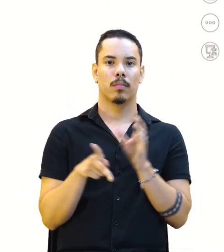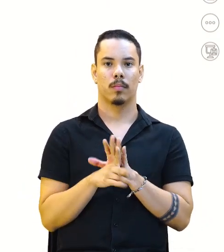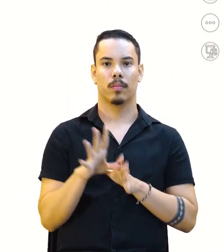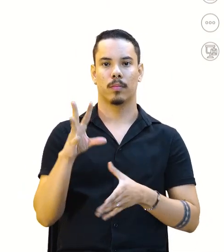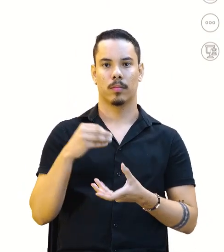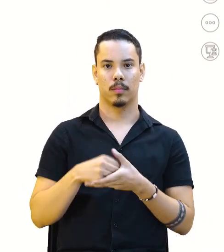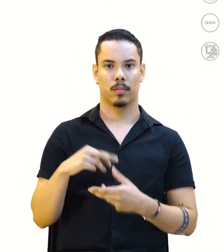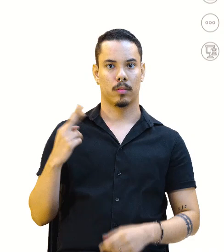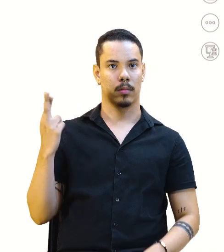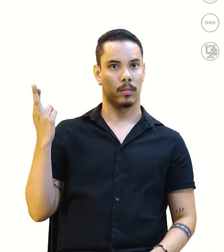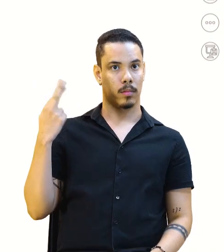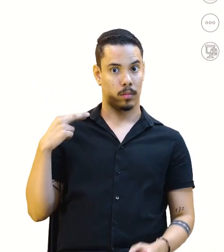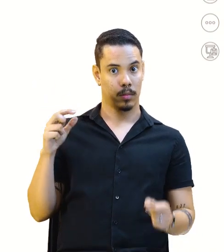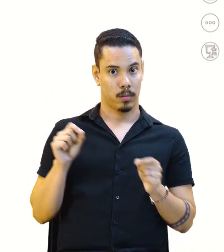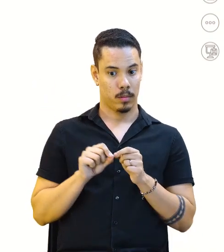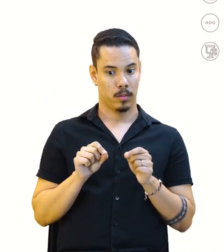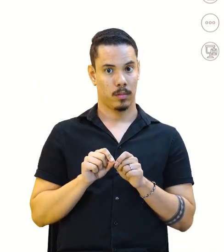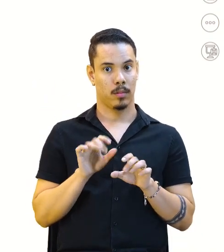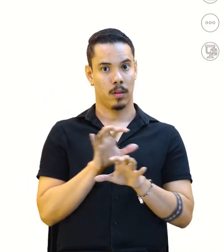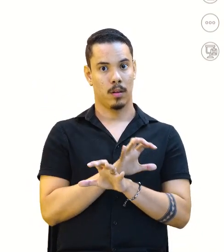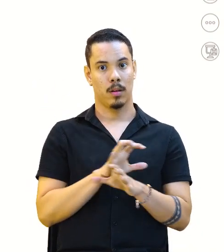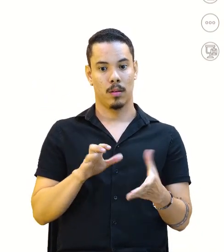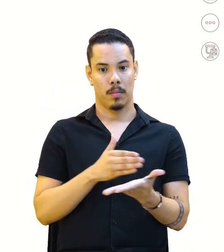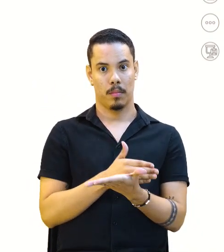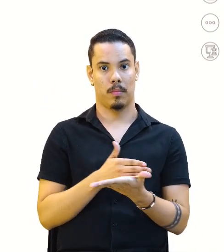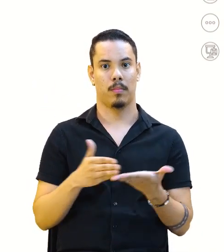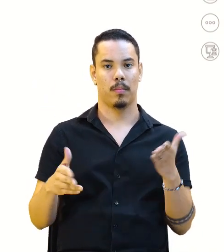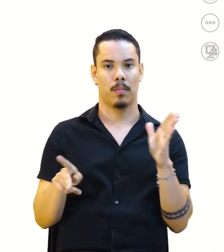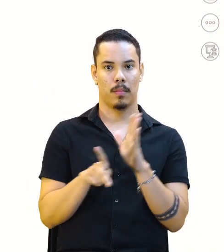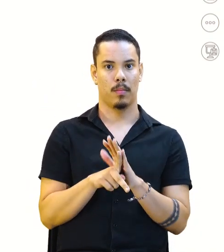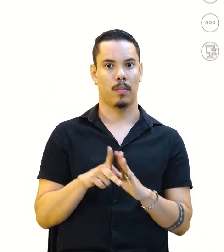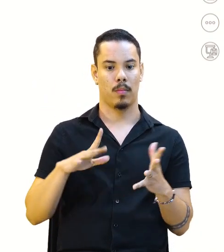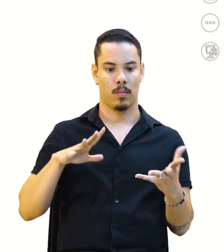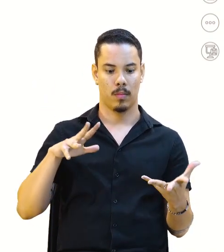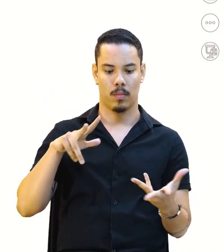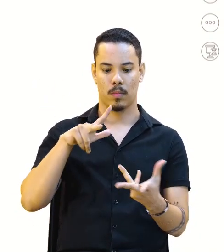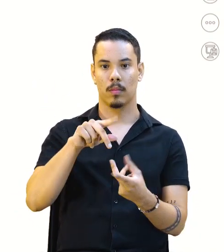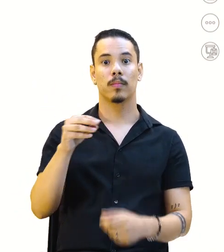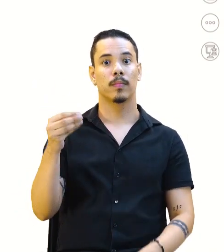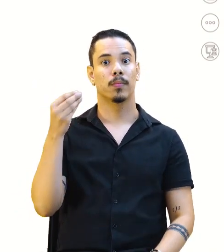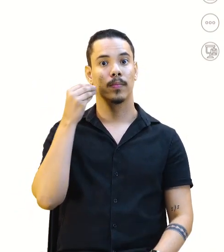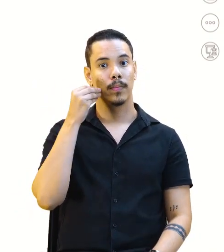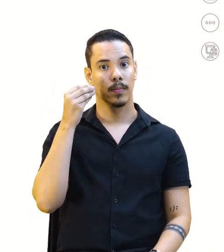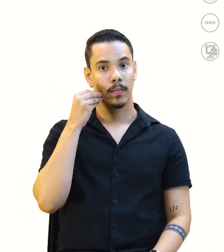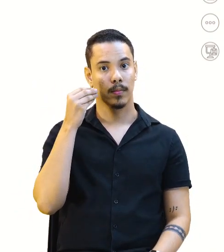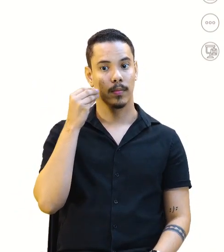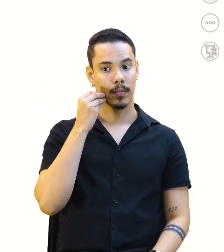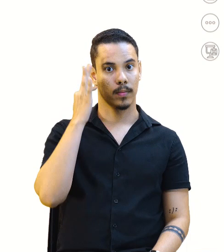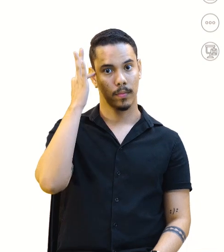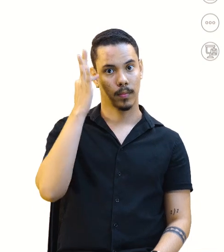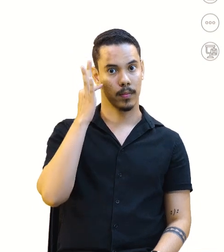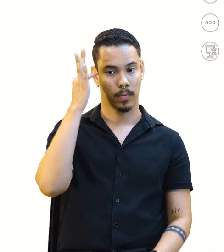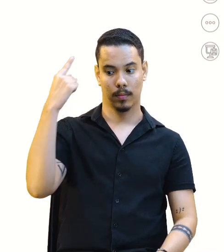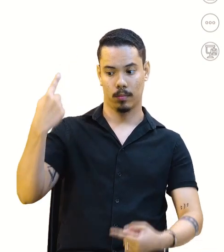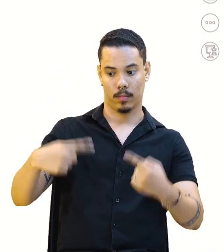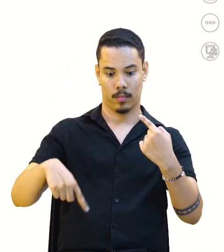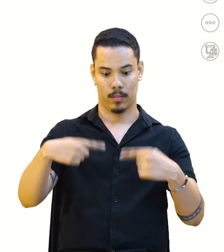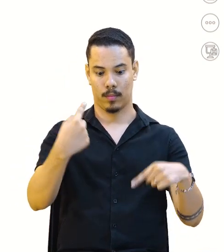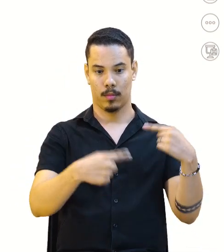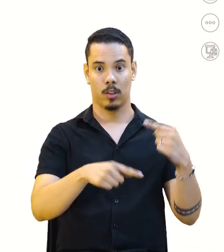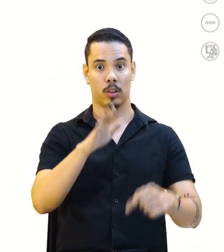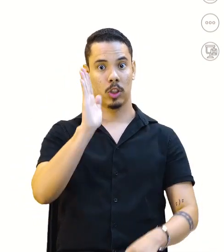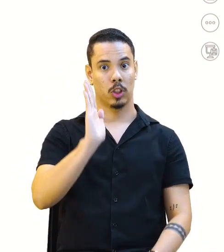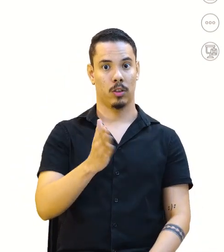fazendo-a seguir seus princípios universais em certas tentativas filosóficas já